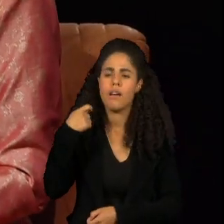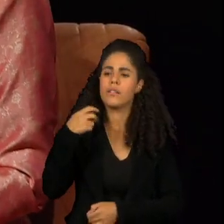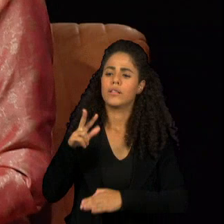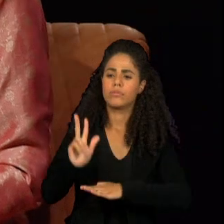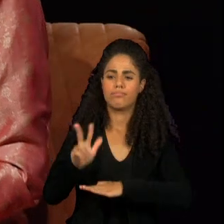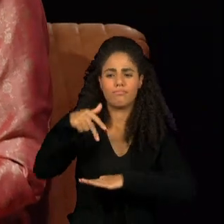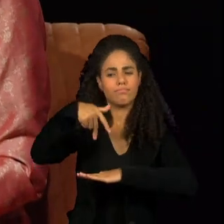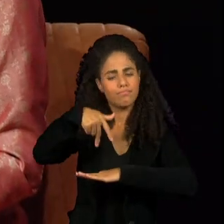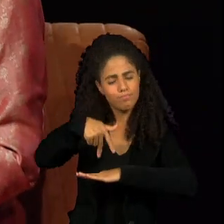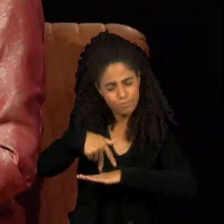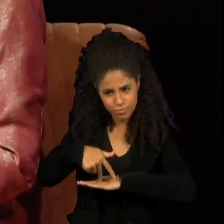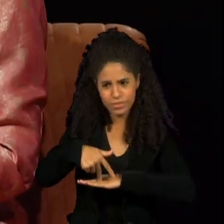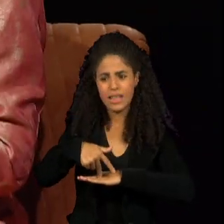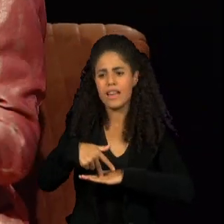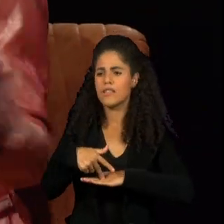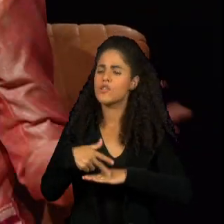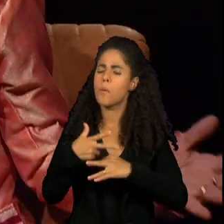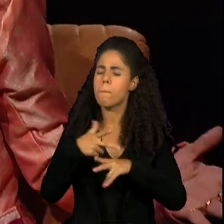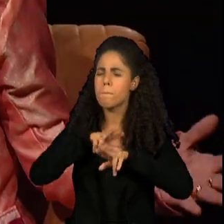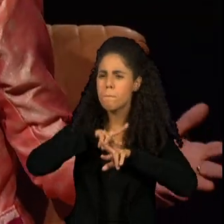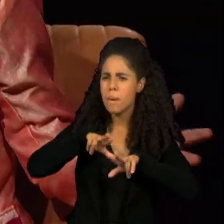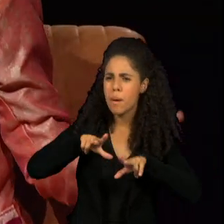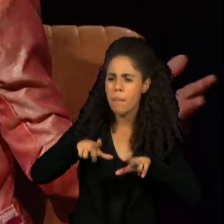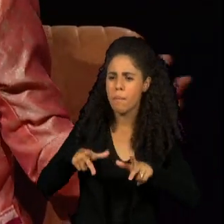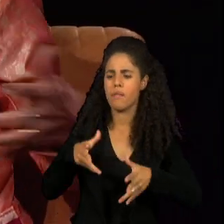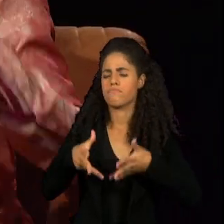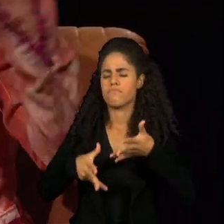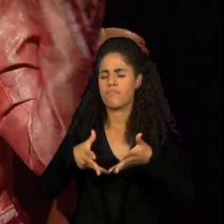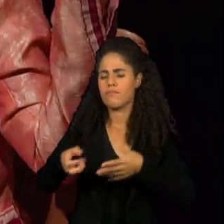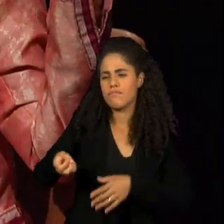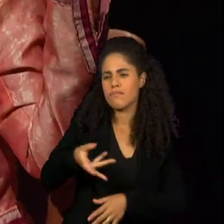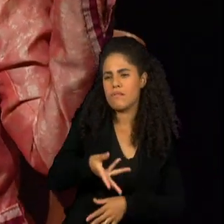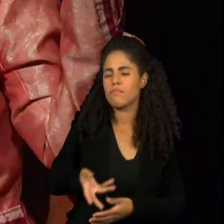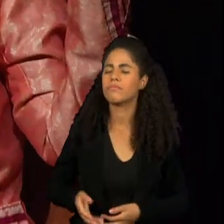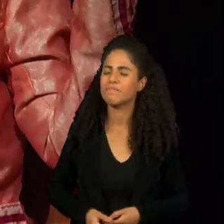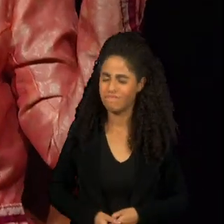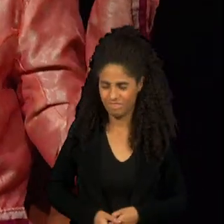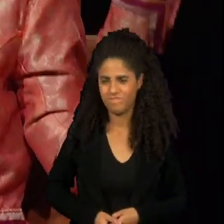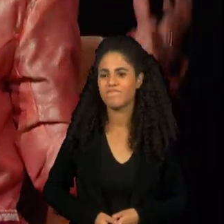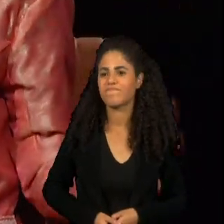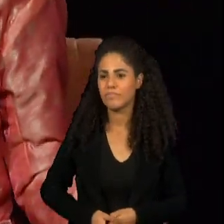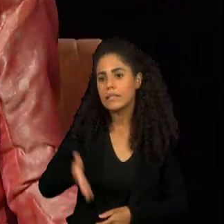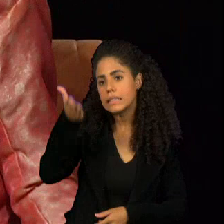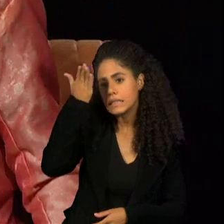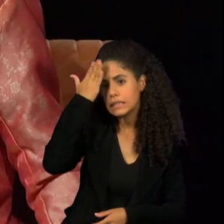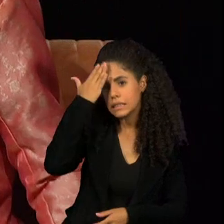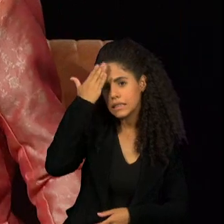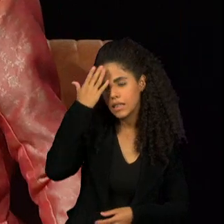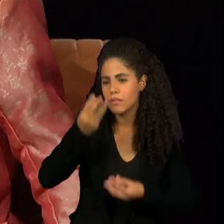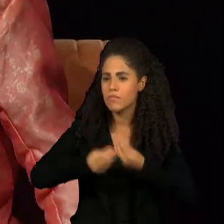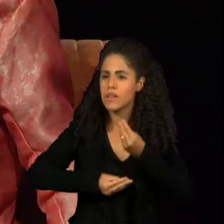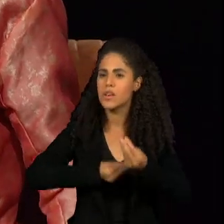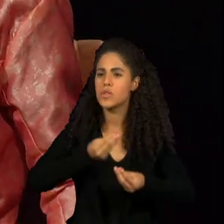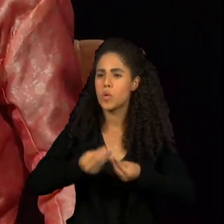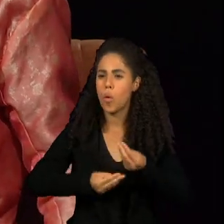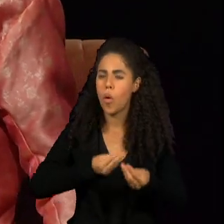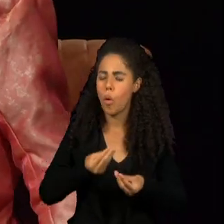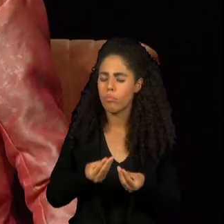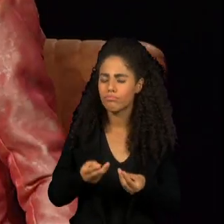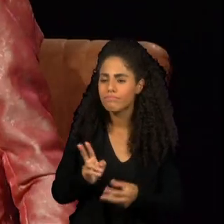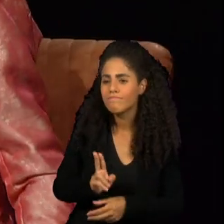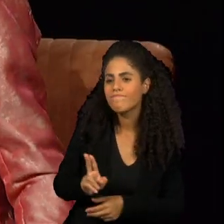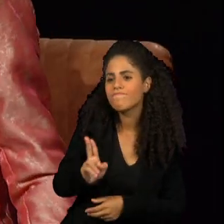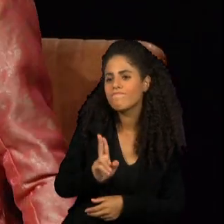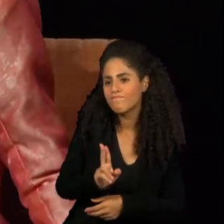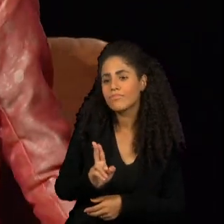uma linguagem, porque é isso mesmo. Hoje eu sei que é isso, não vou dizer que não saiba, não é? Então